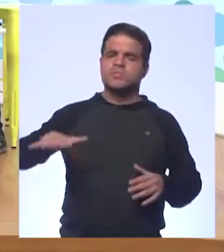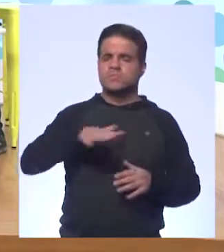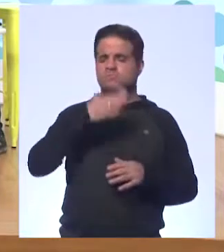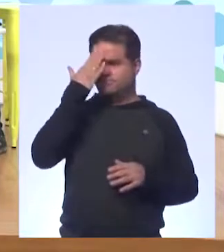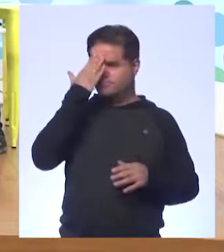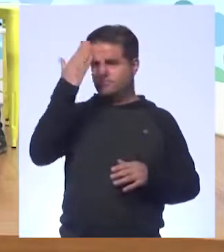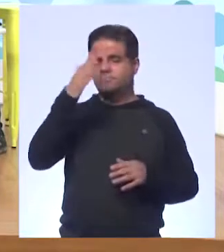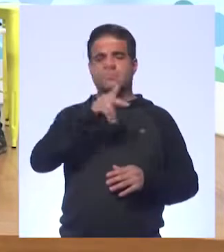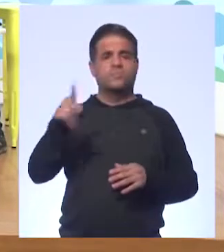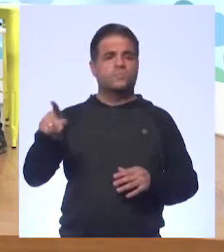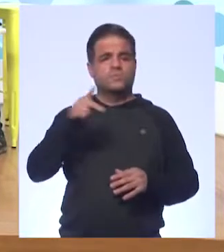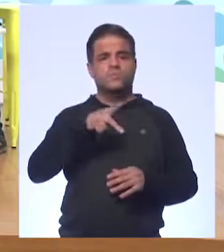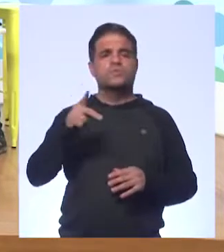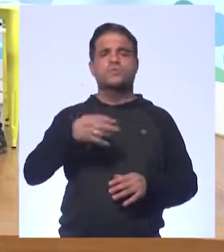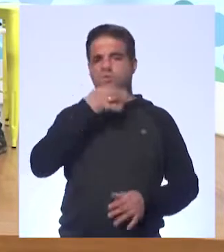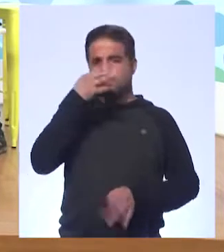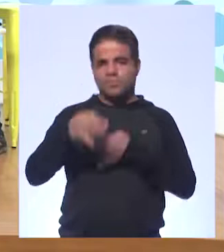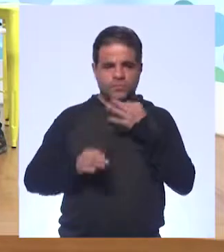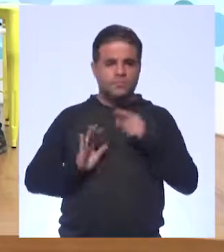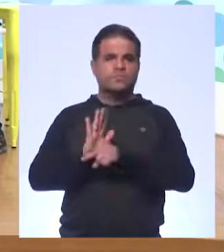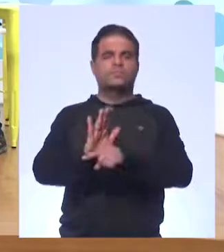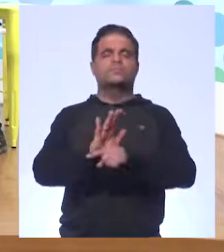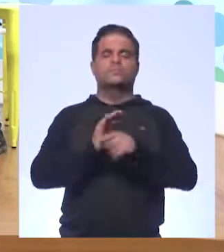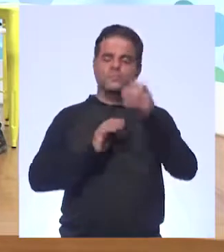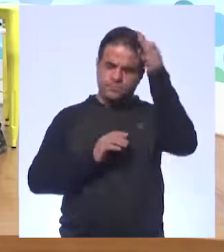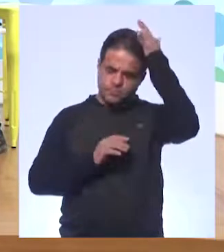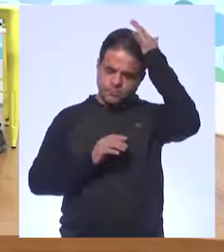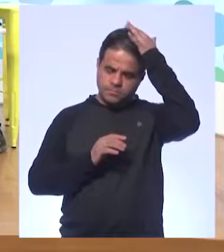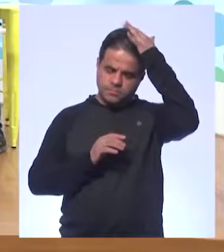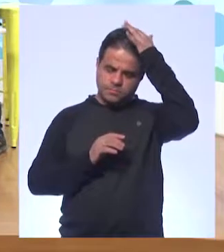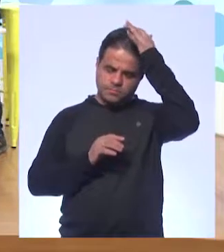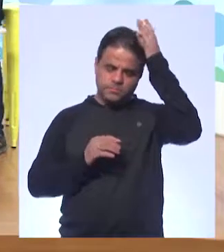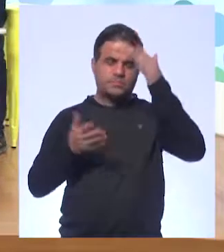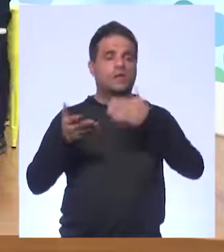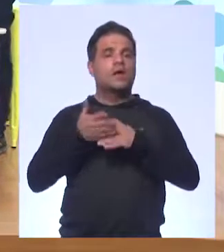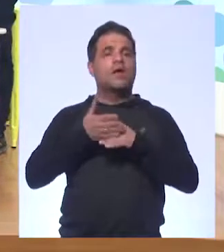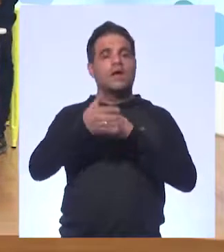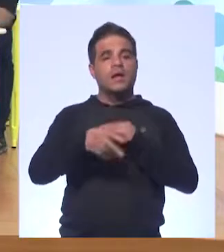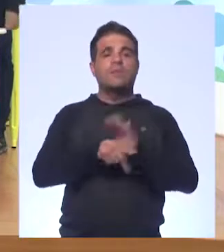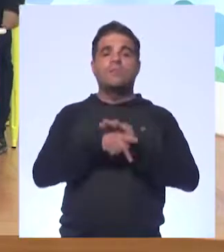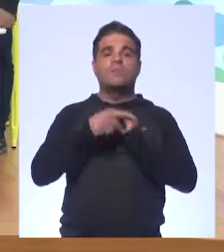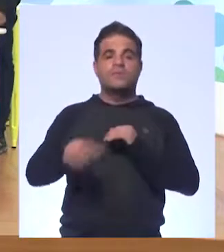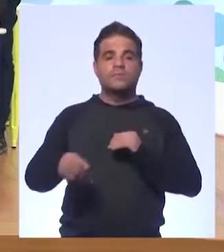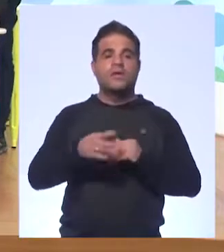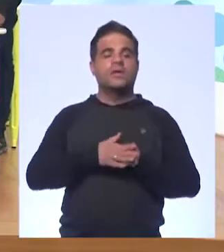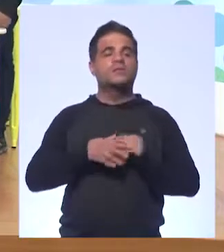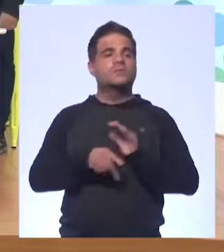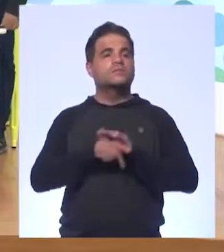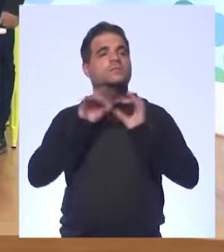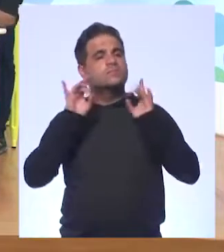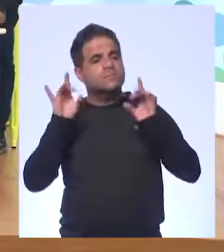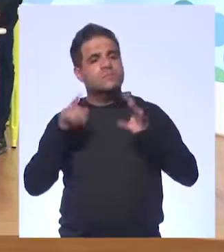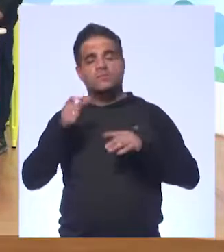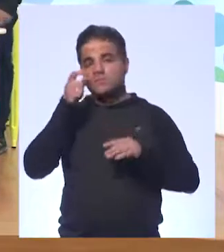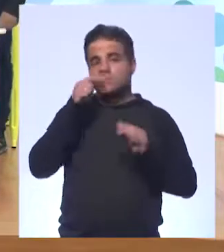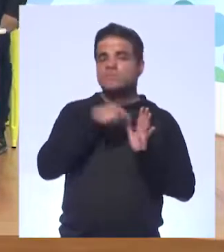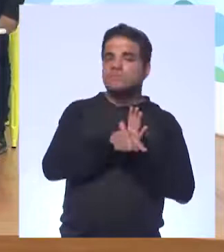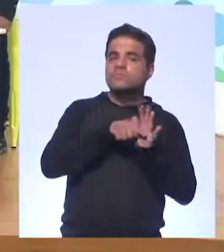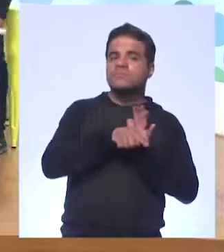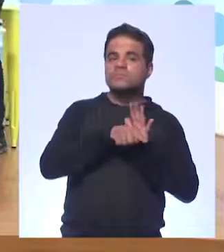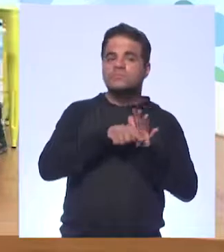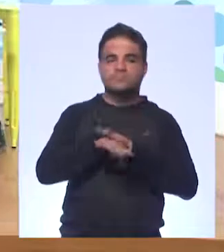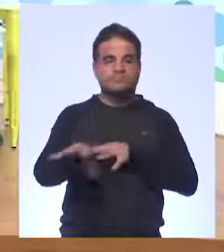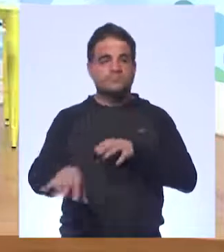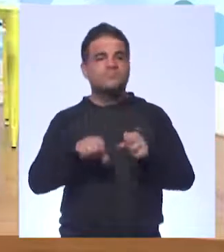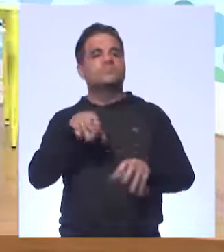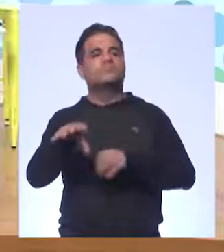Obrigada aí pela colaboração, né? Sim. E a gente vai aqui manipular. Essa é uma propriedade específica que a gente vai analisar, né? Legal.